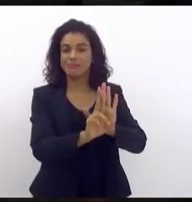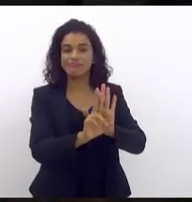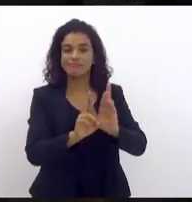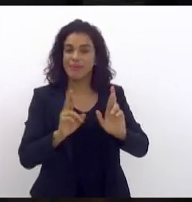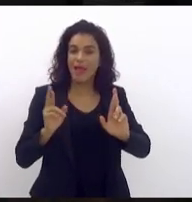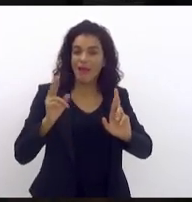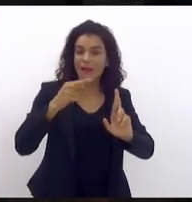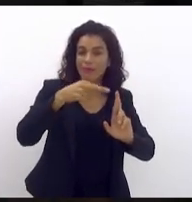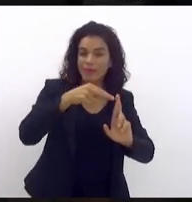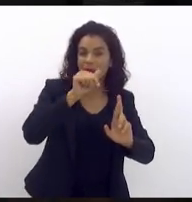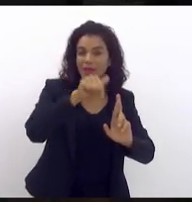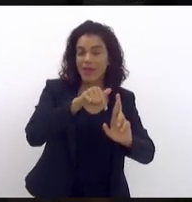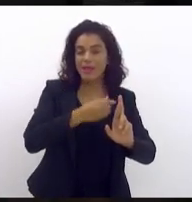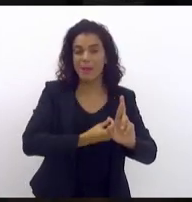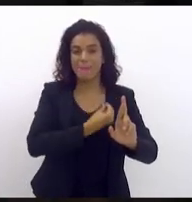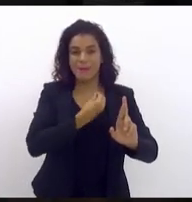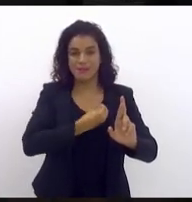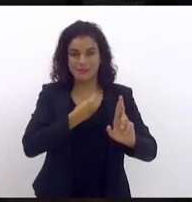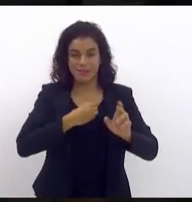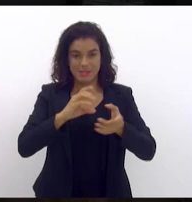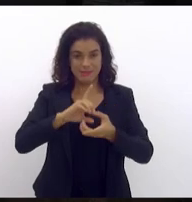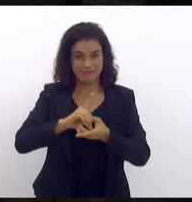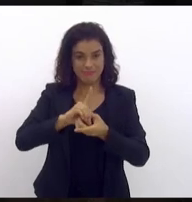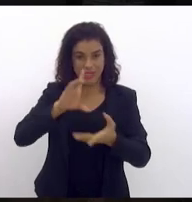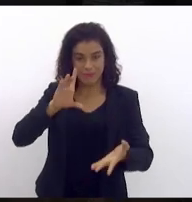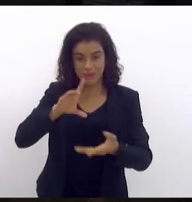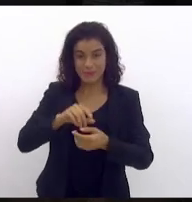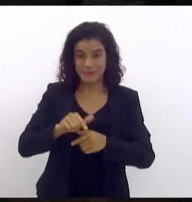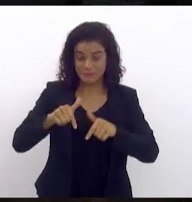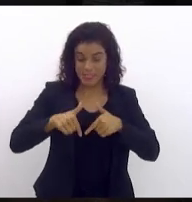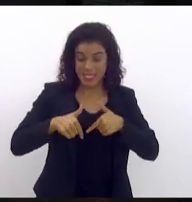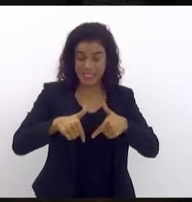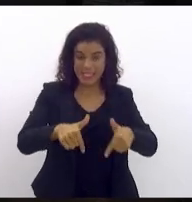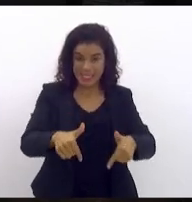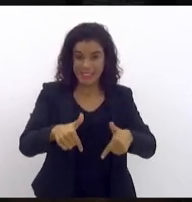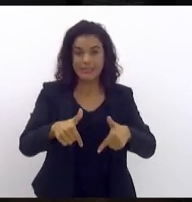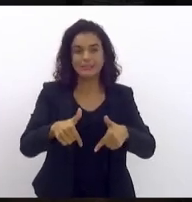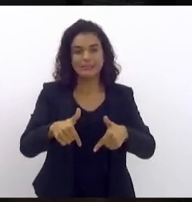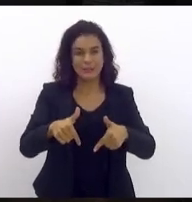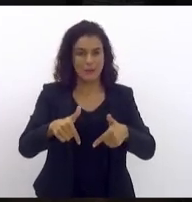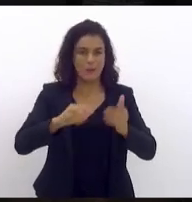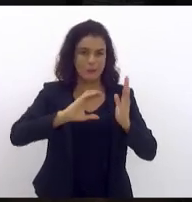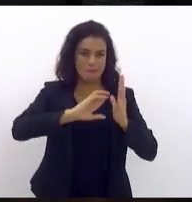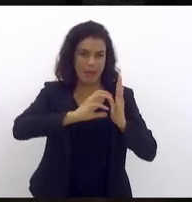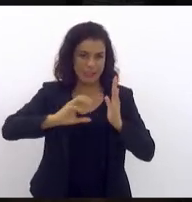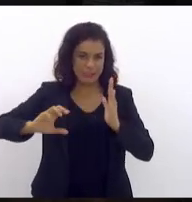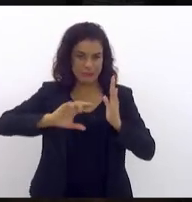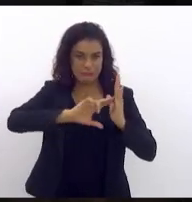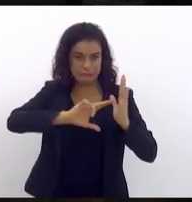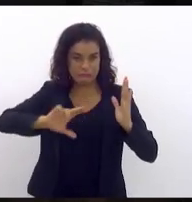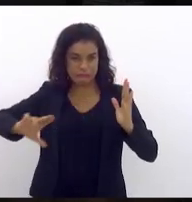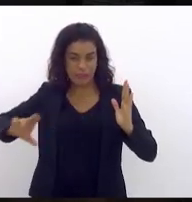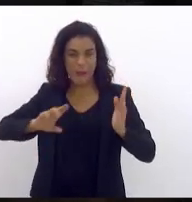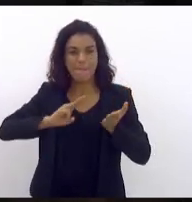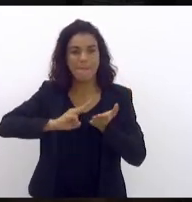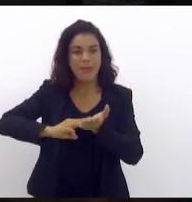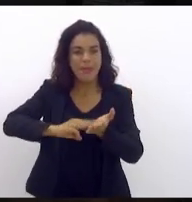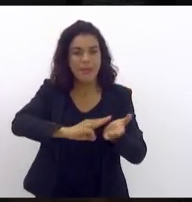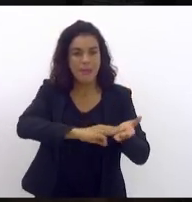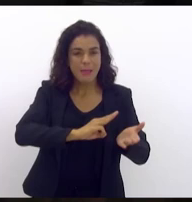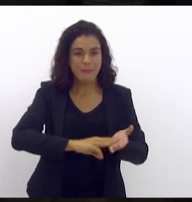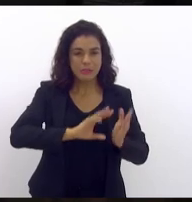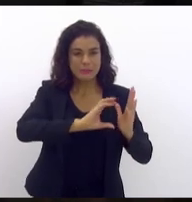e a participação democrática esta iniciativa suprapartidária com membros de diferentes